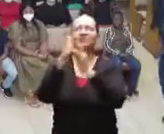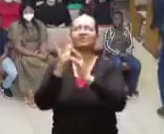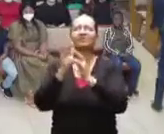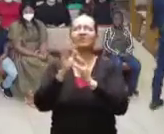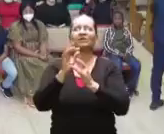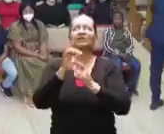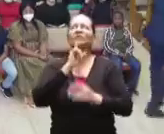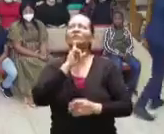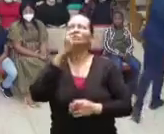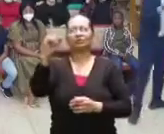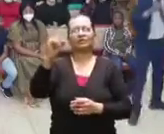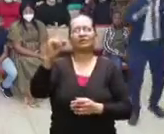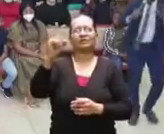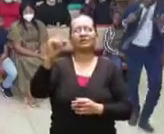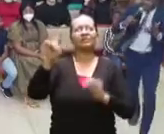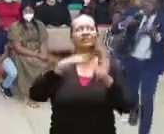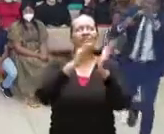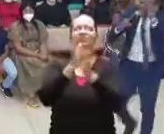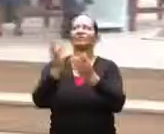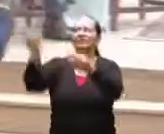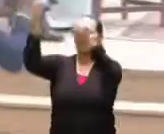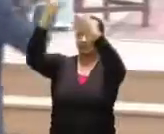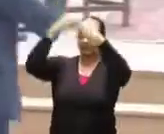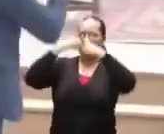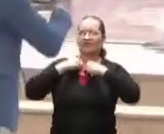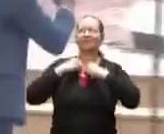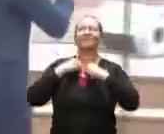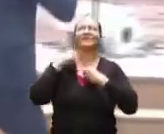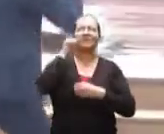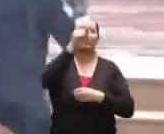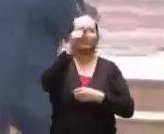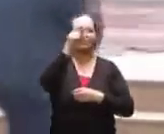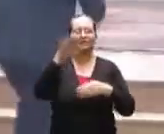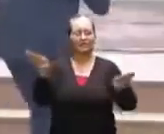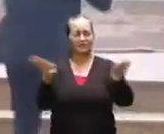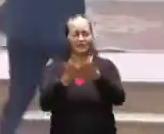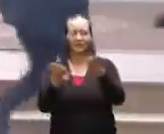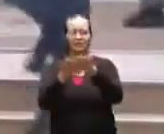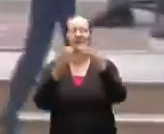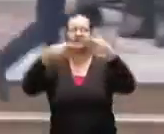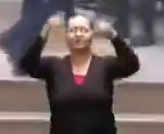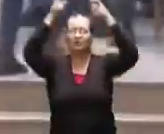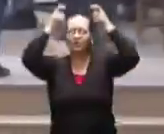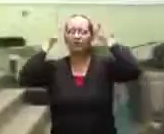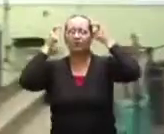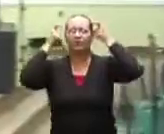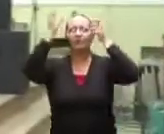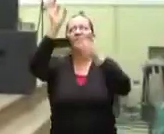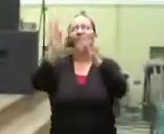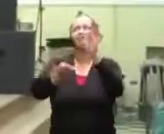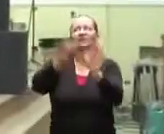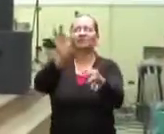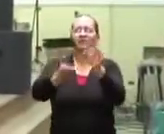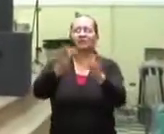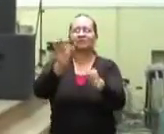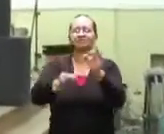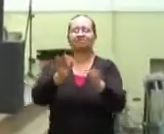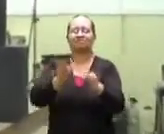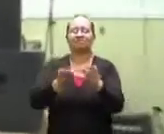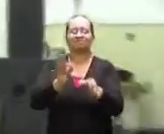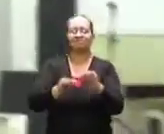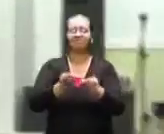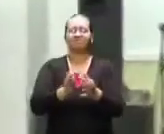coroa, não desanime, não desanime, não desanime, meu irmão. Pode continuar gritando no culto. Pode continuar